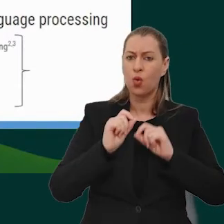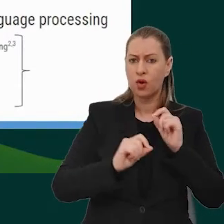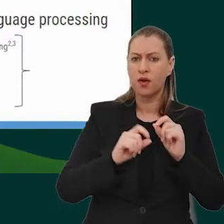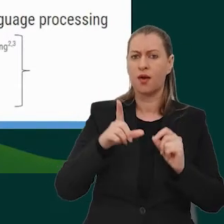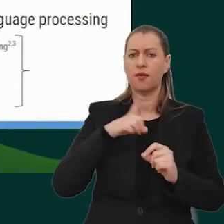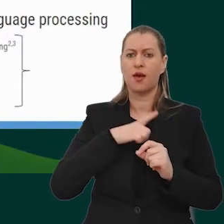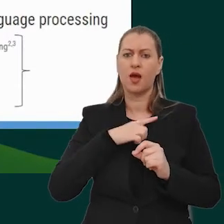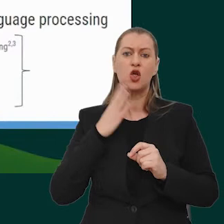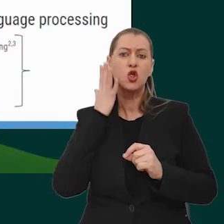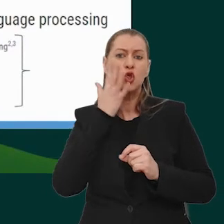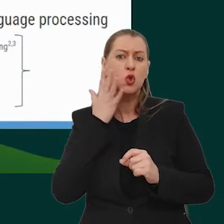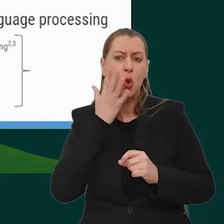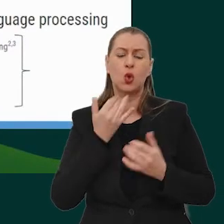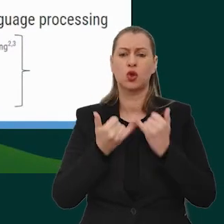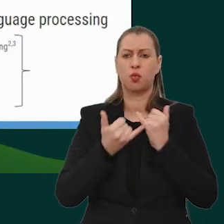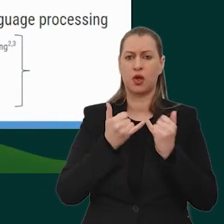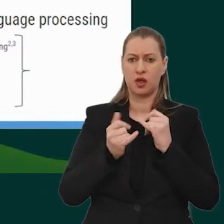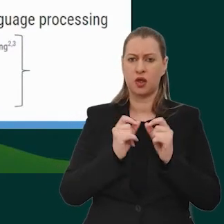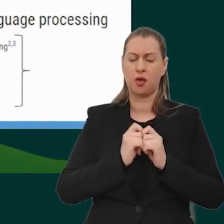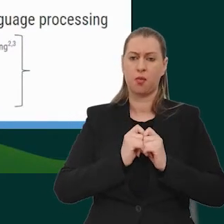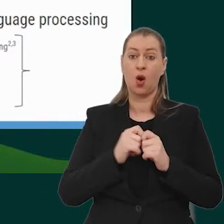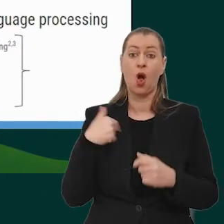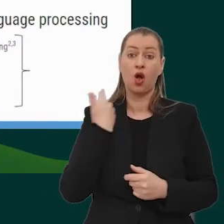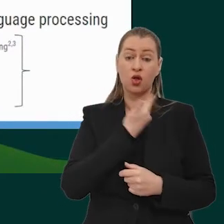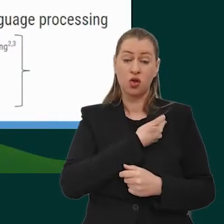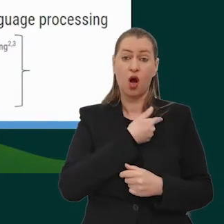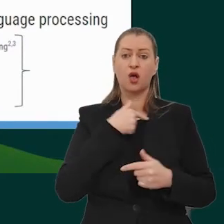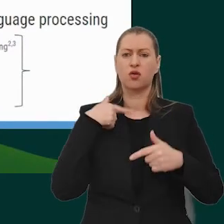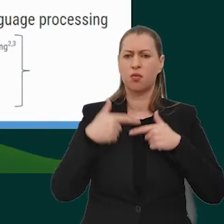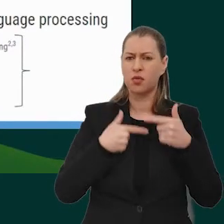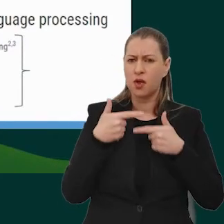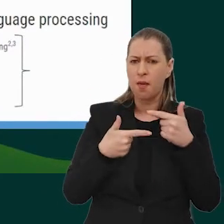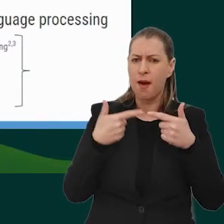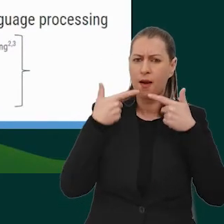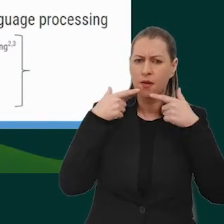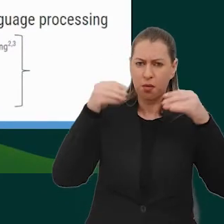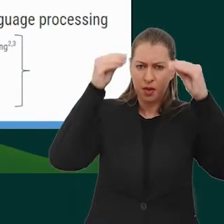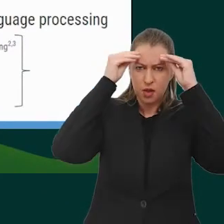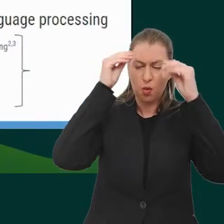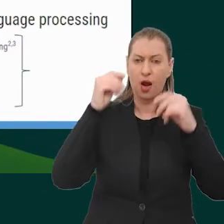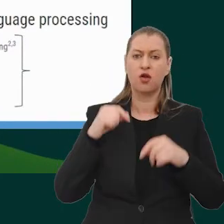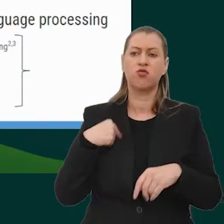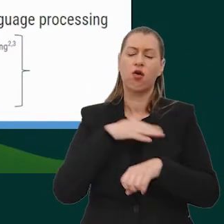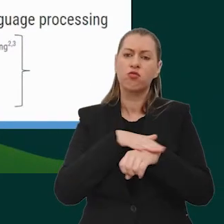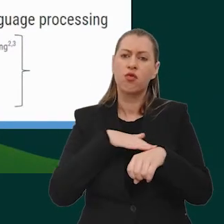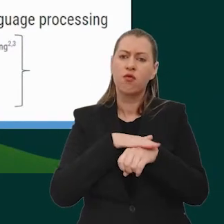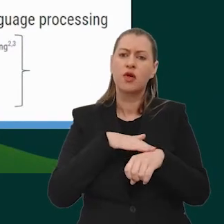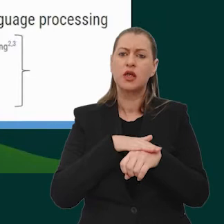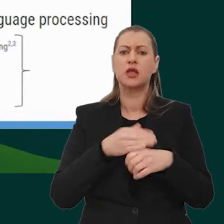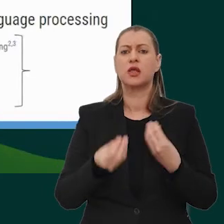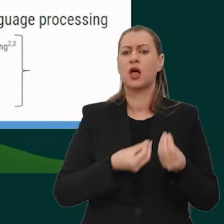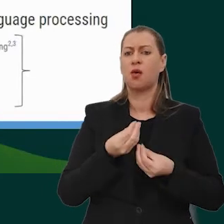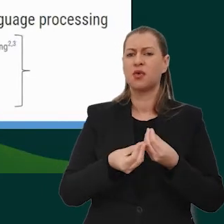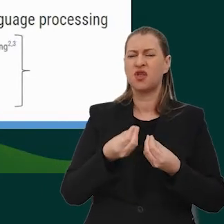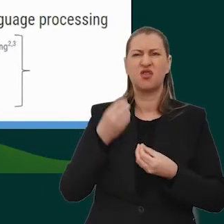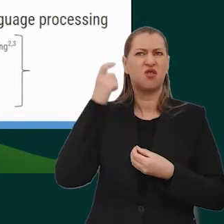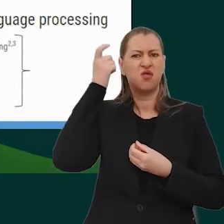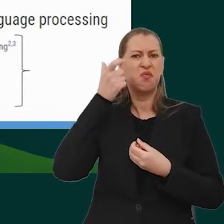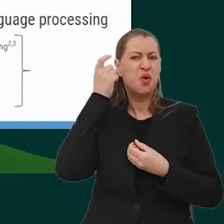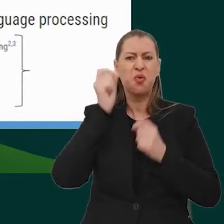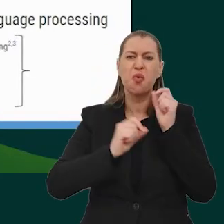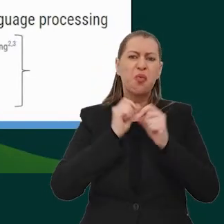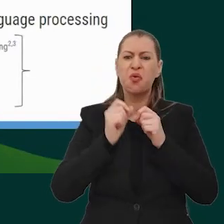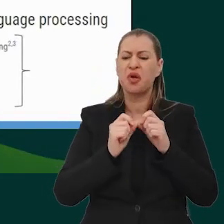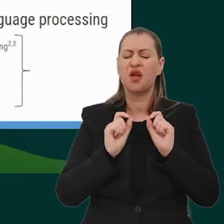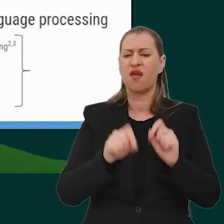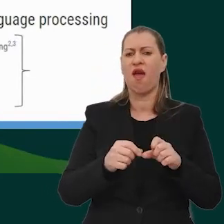Partes do discurso, por exemplo. A gente, quando trabalha com uma linguagem, a gente conversando, a gente não se preocupa no que é verbo,